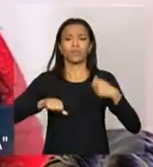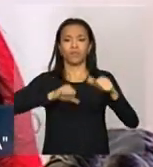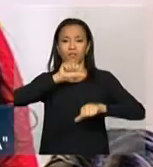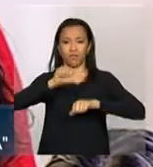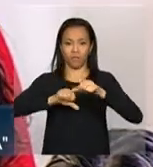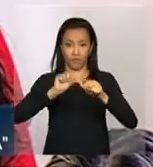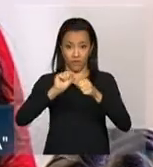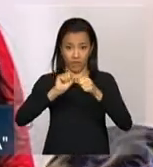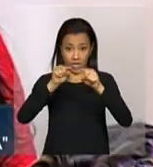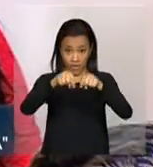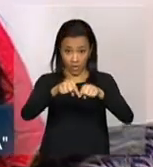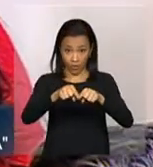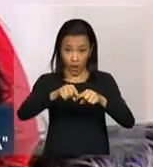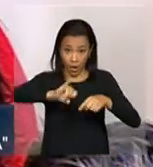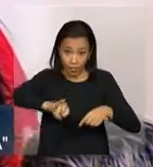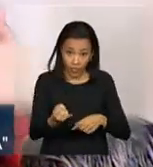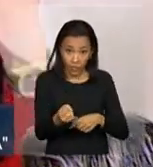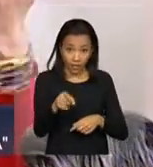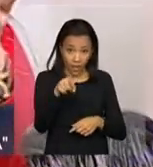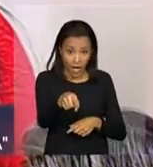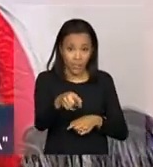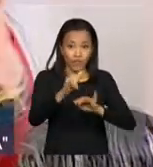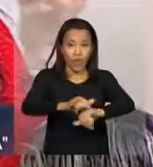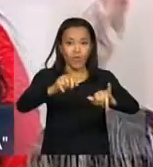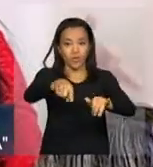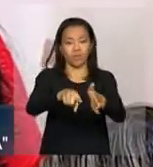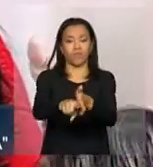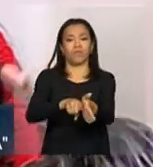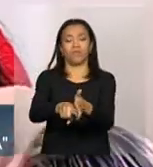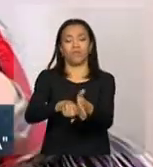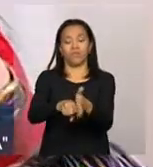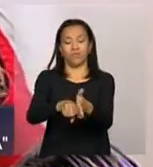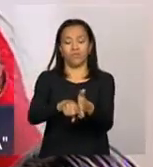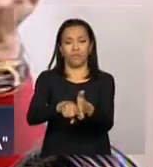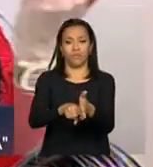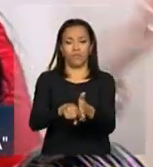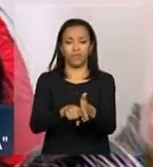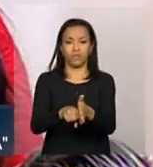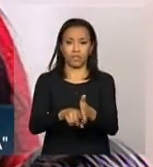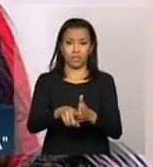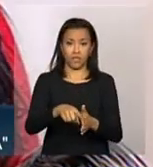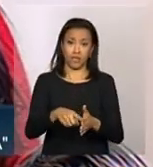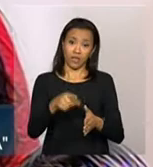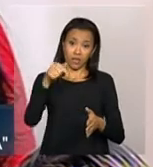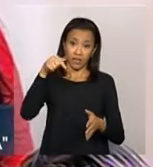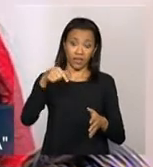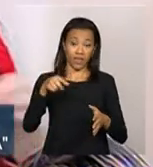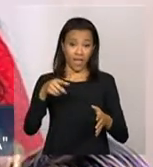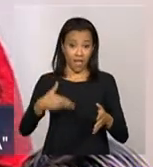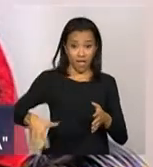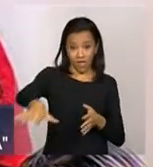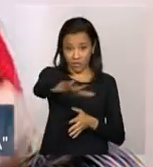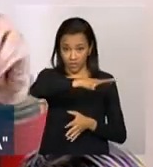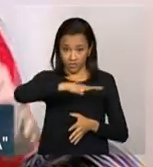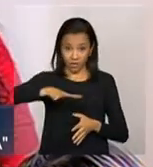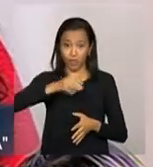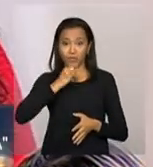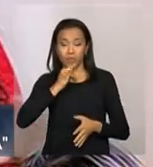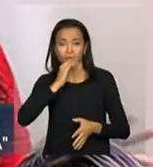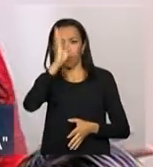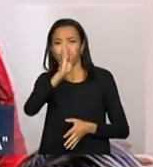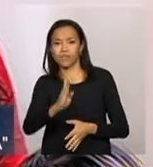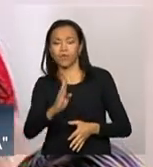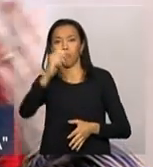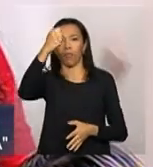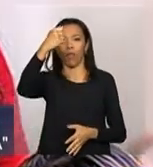com base nessa pesquisa para que esse cenário, na verdade, do Brasil, ocupar os